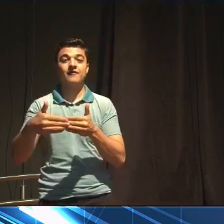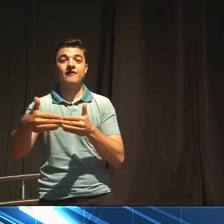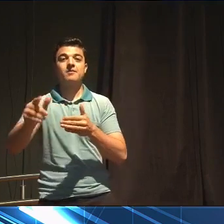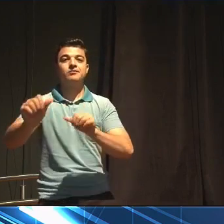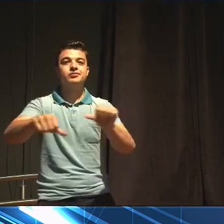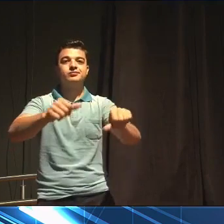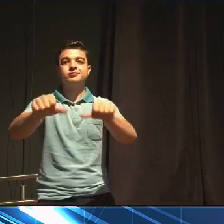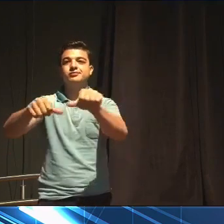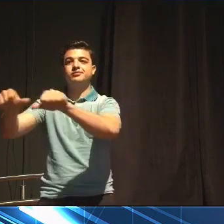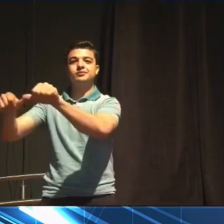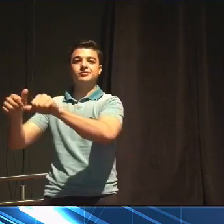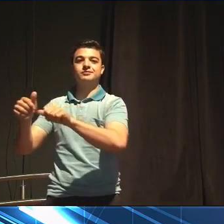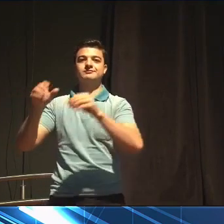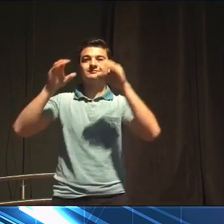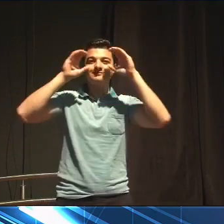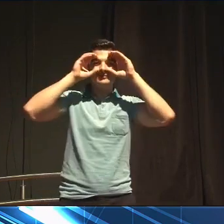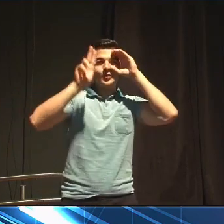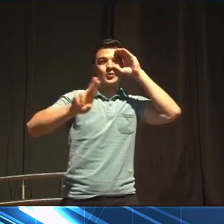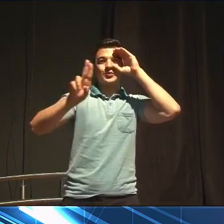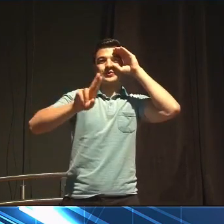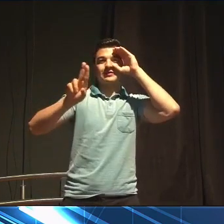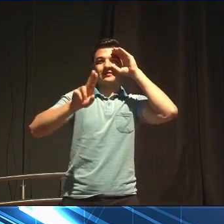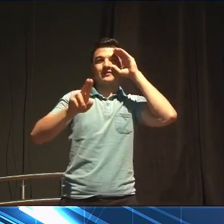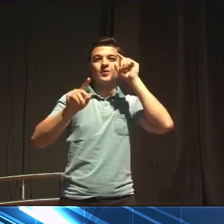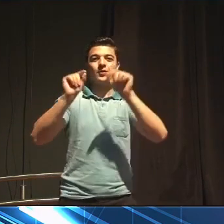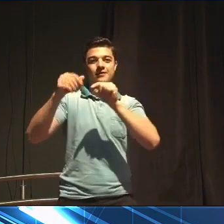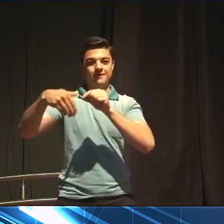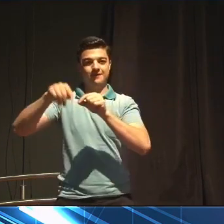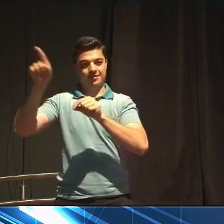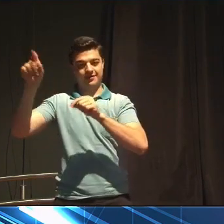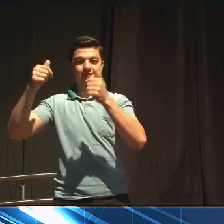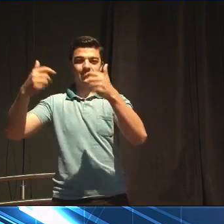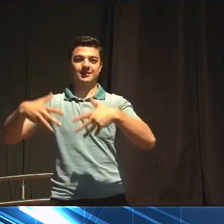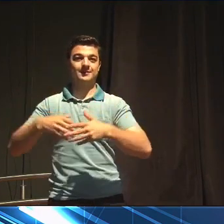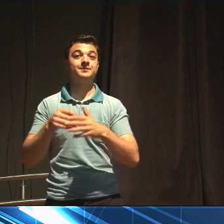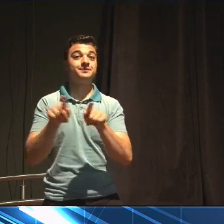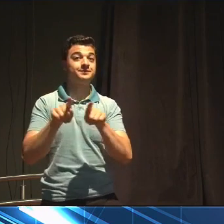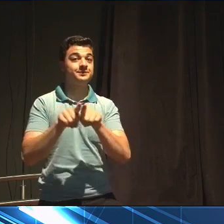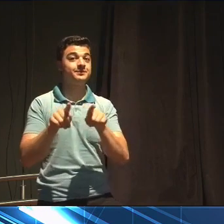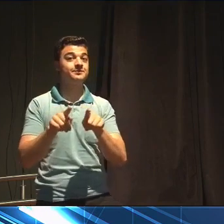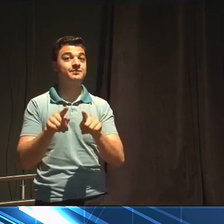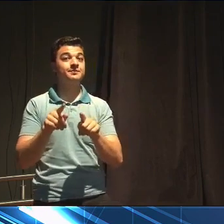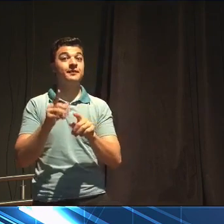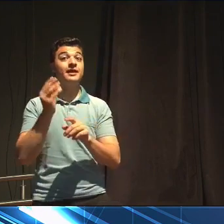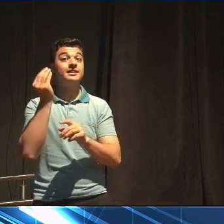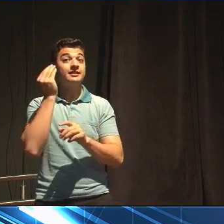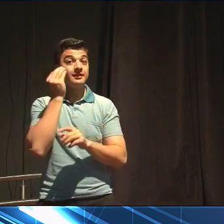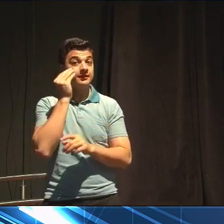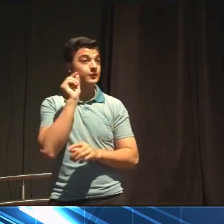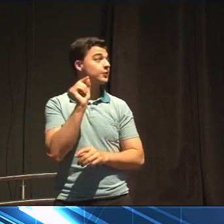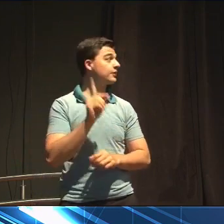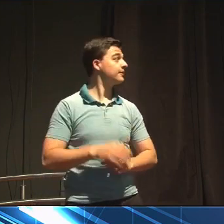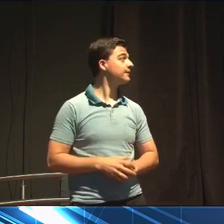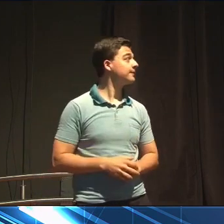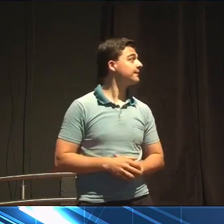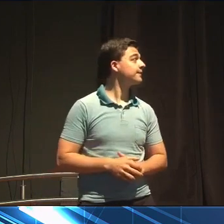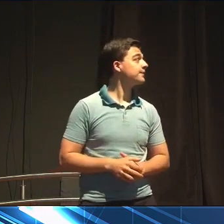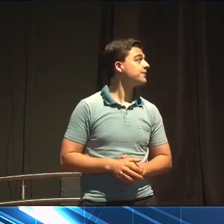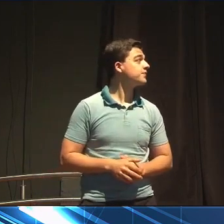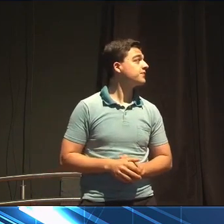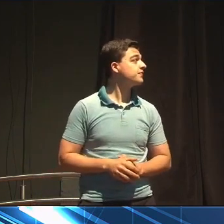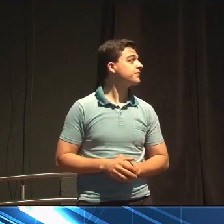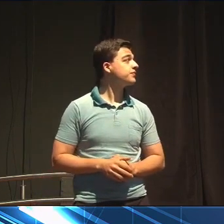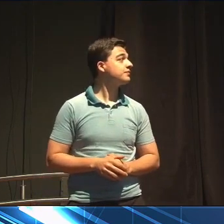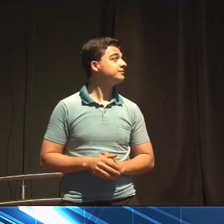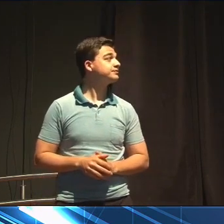tendências. Outra coisa importante é testar o fluxo de centros de distribuição, porque qualquer alteração que você faça achando que vai melhorar